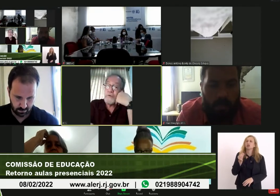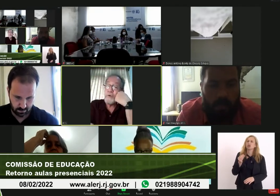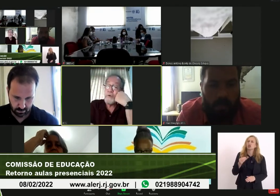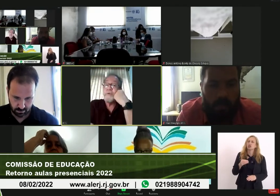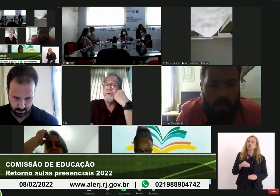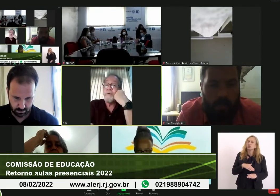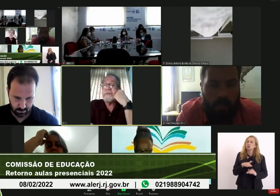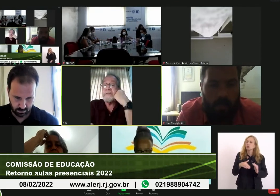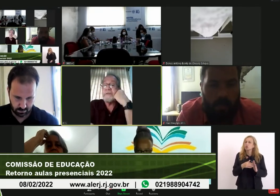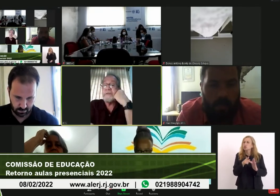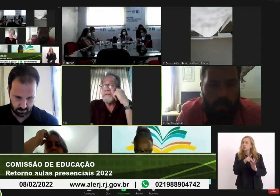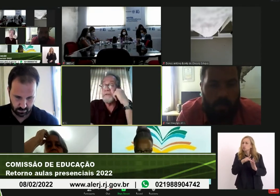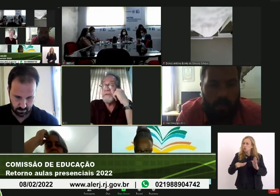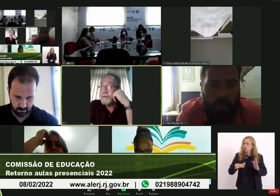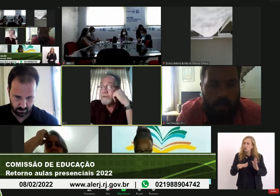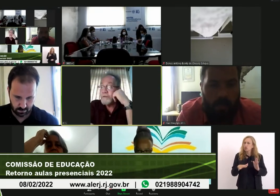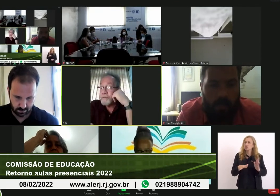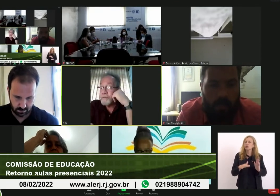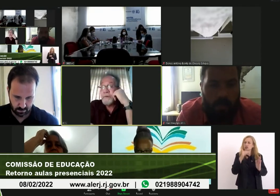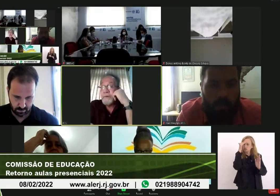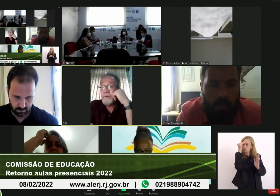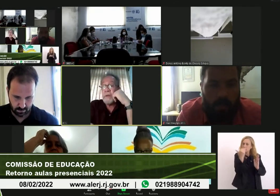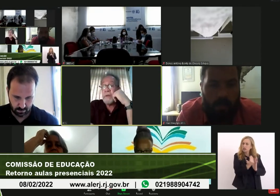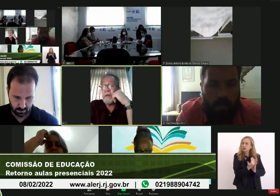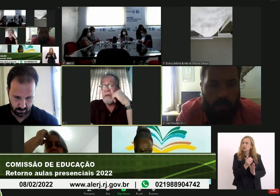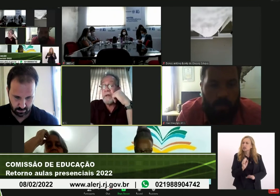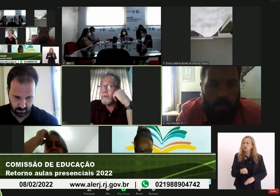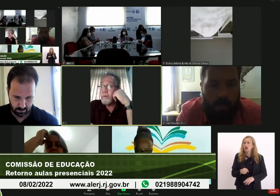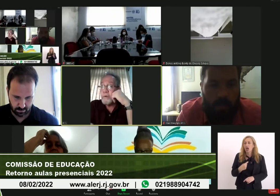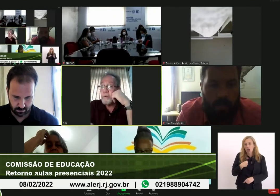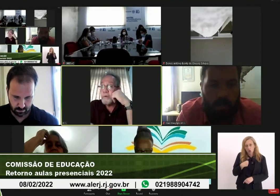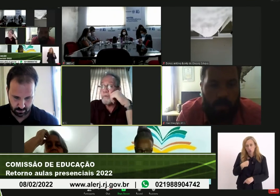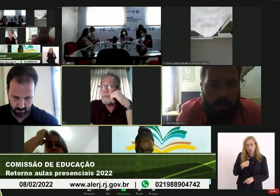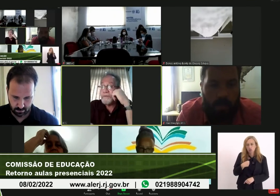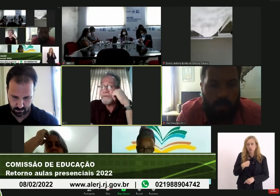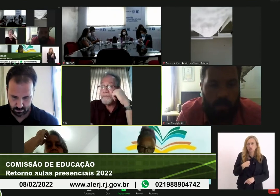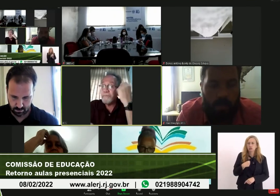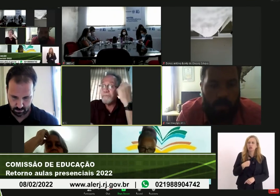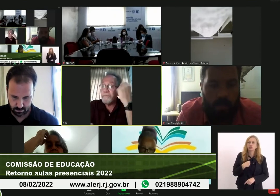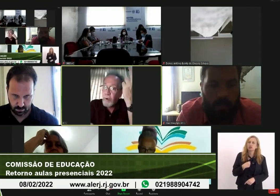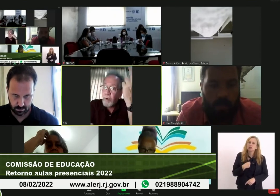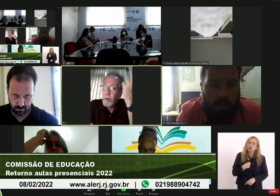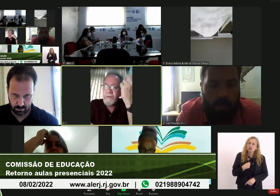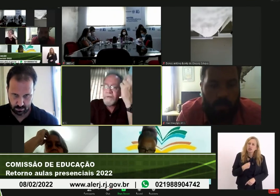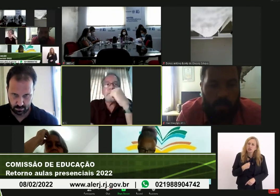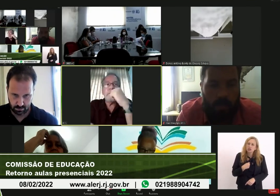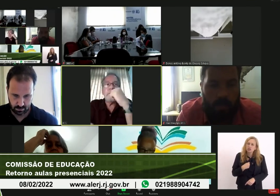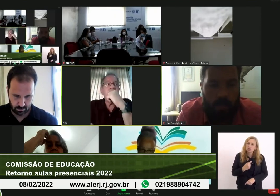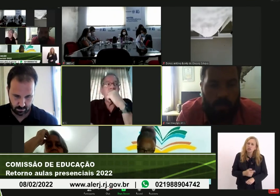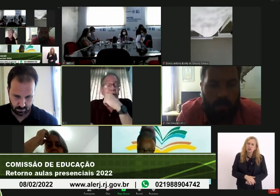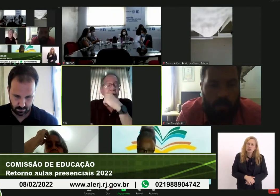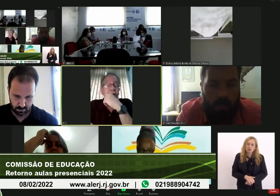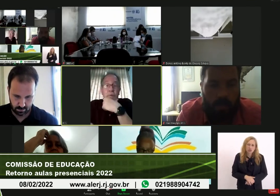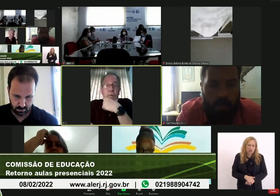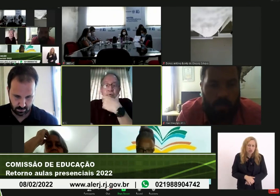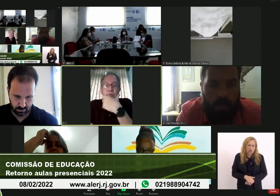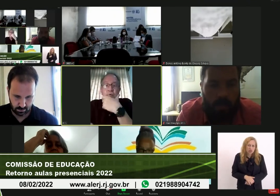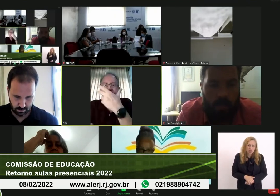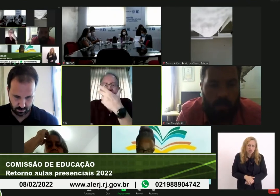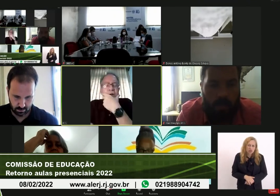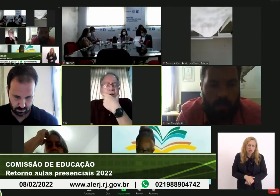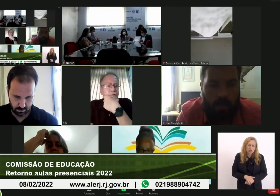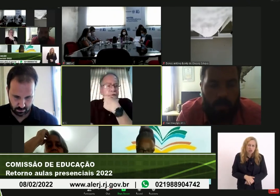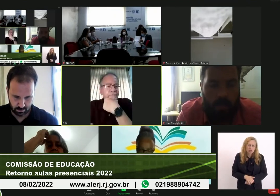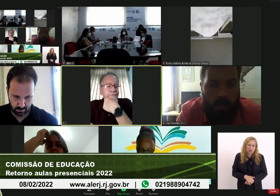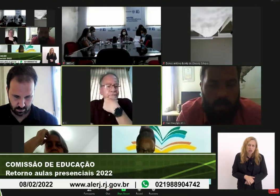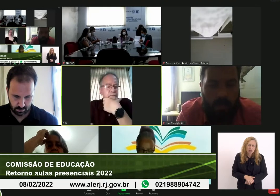os protocolos, de certa maneira, estão sendo atendidos. Eu uma coisa que me incomoda, e aí me incomoda muito, o